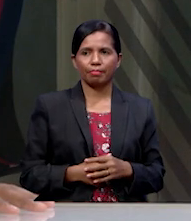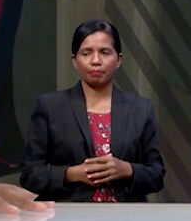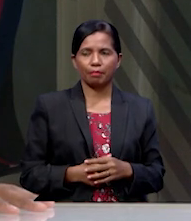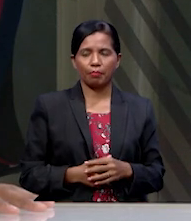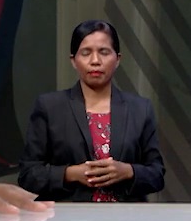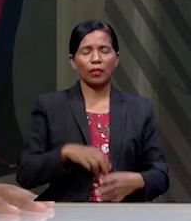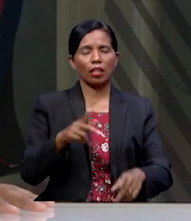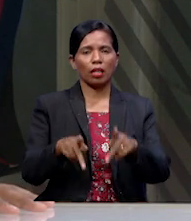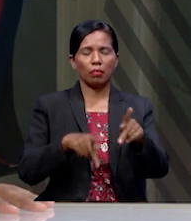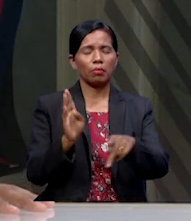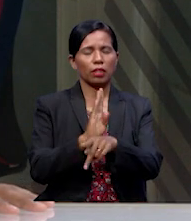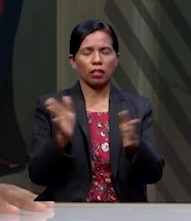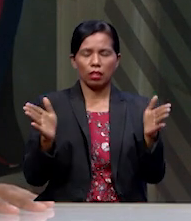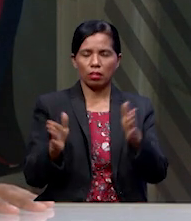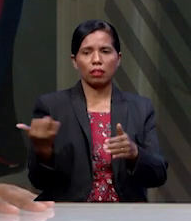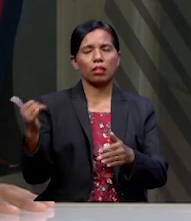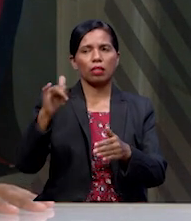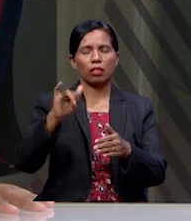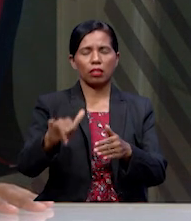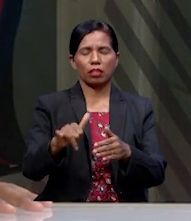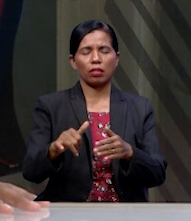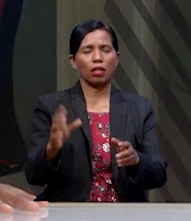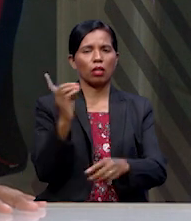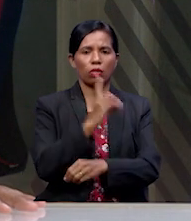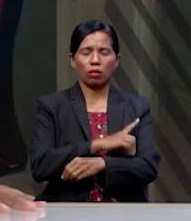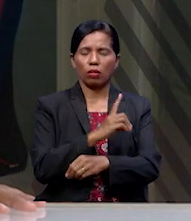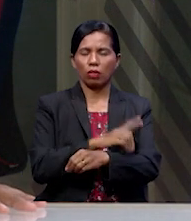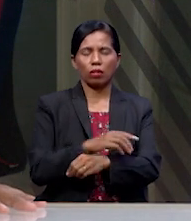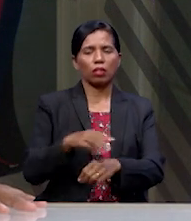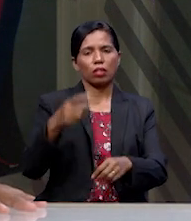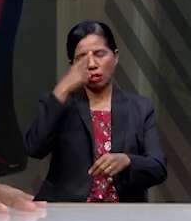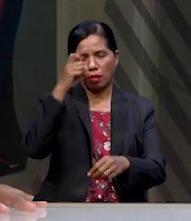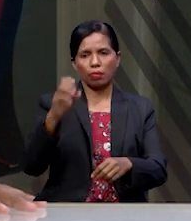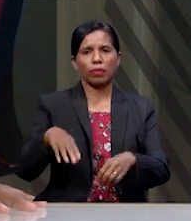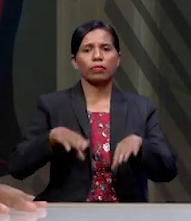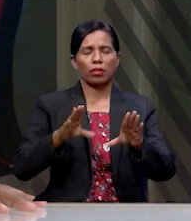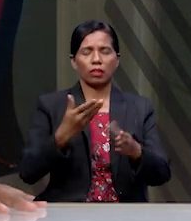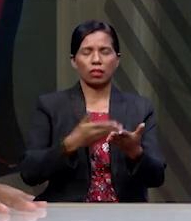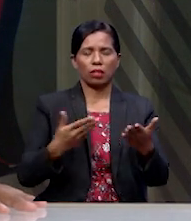Vendedor che si lamenta tanto se il rendimento lo loro meno impatto su se stanno folinsai.